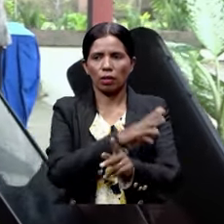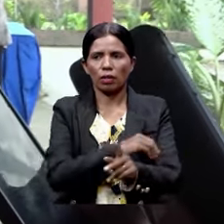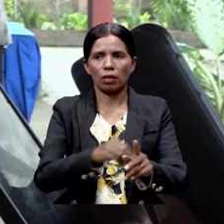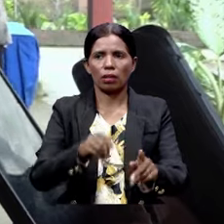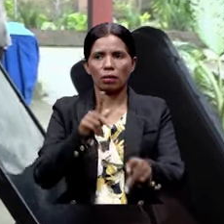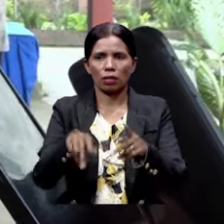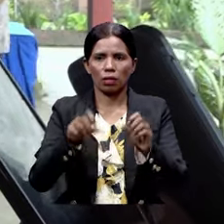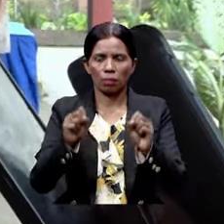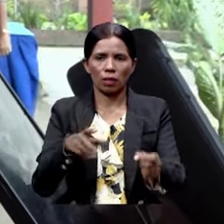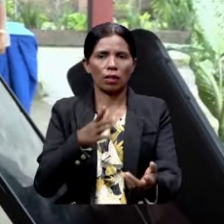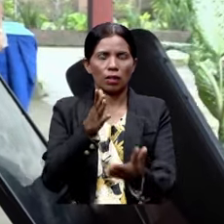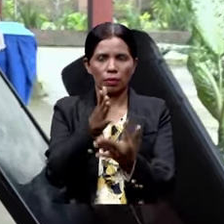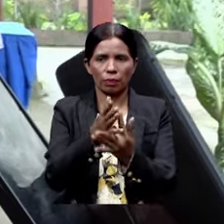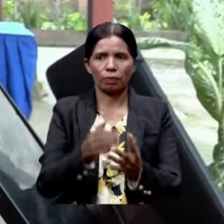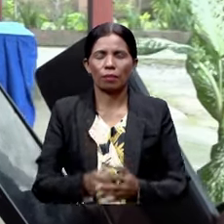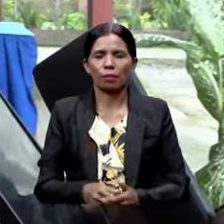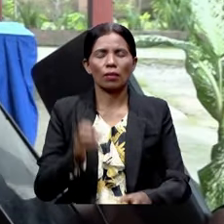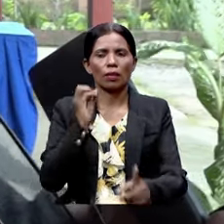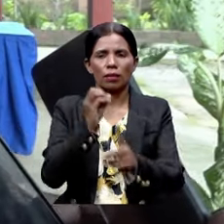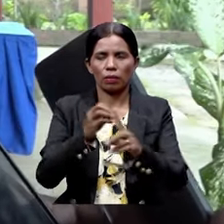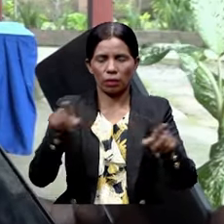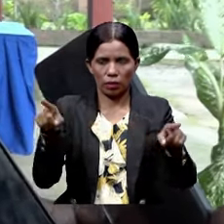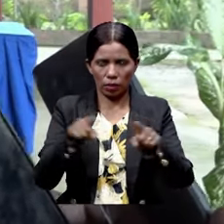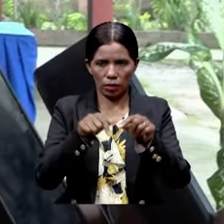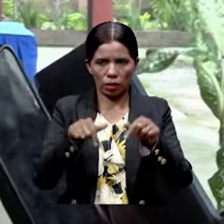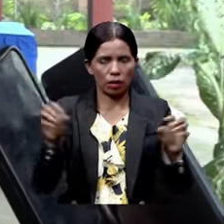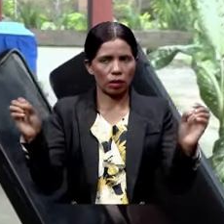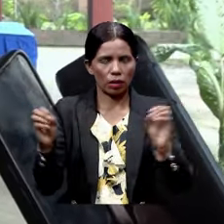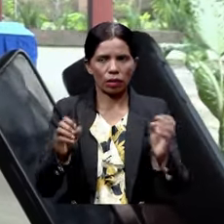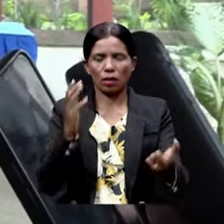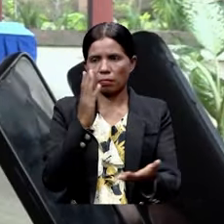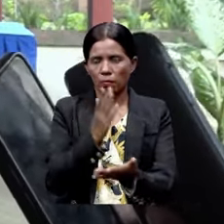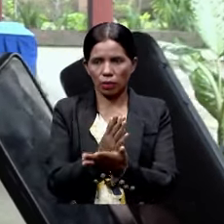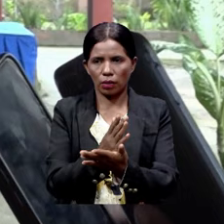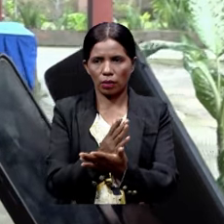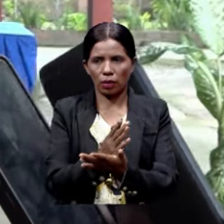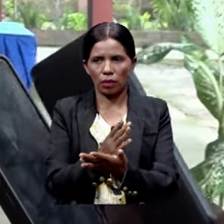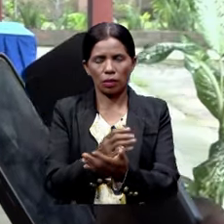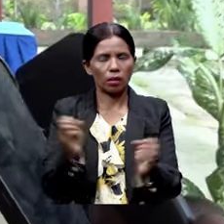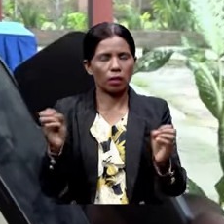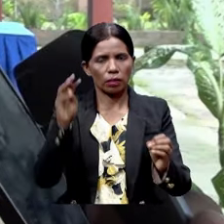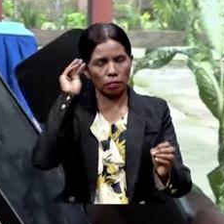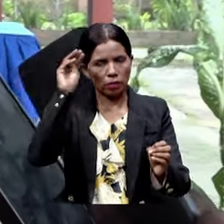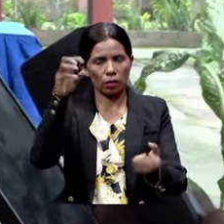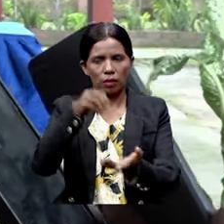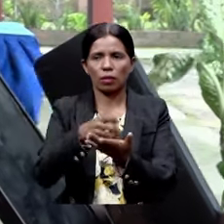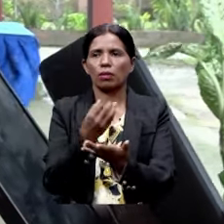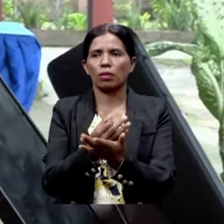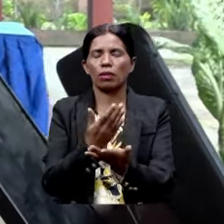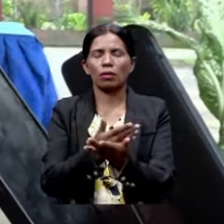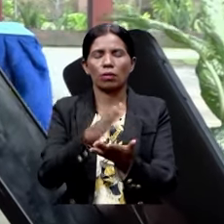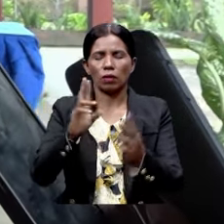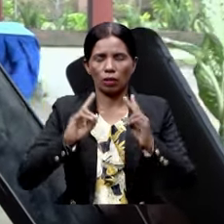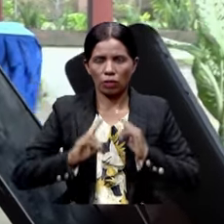ema totu bel acesso ba objetivo ne mak ida ne la os atu hapara de dia i la os ministério mak atu batau osam para atu sosa